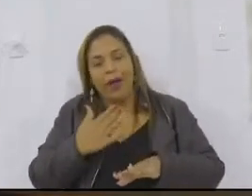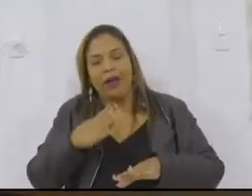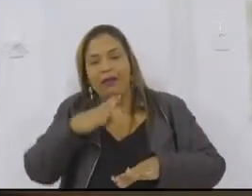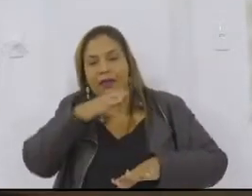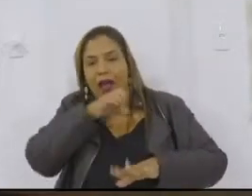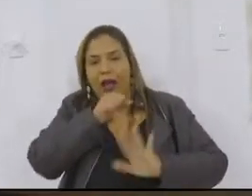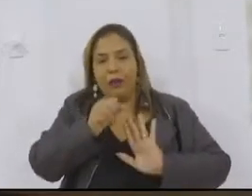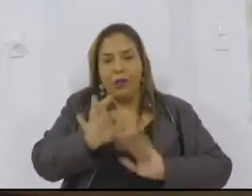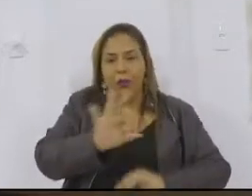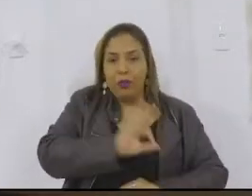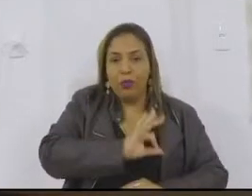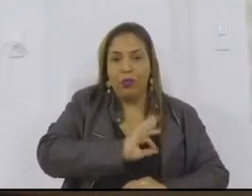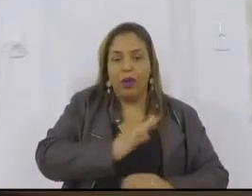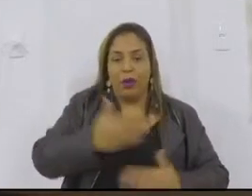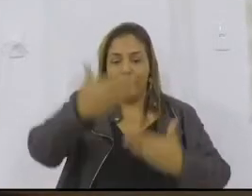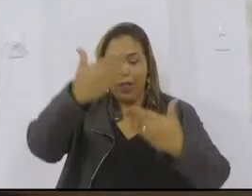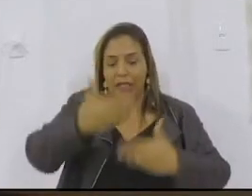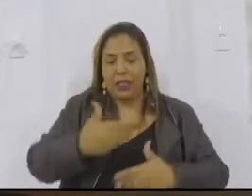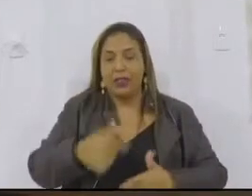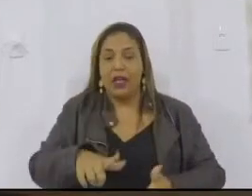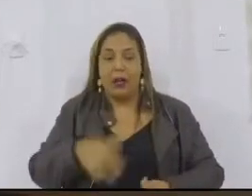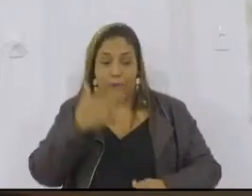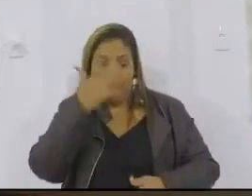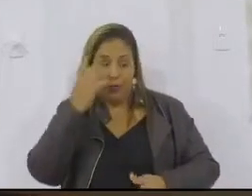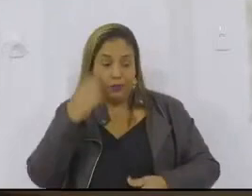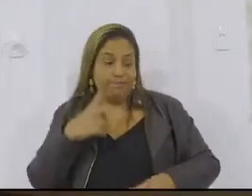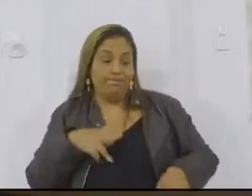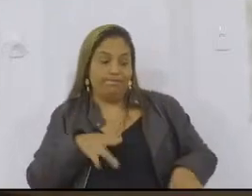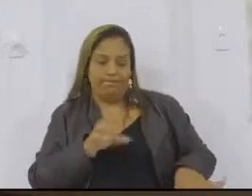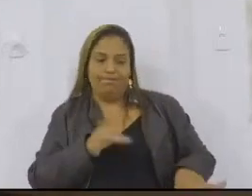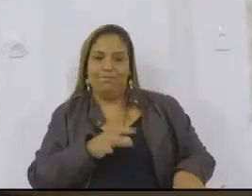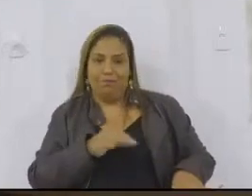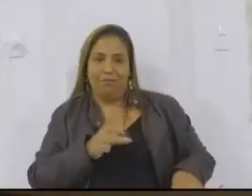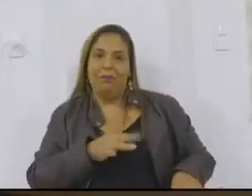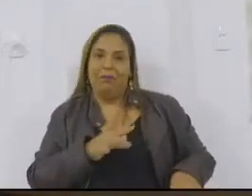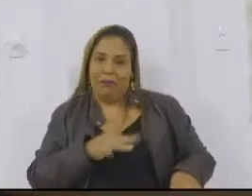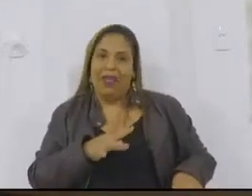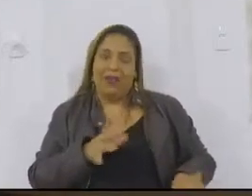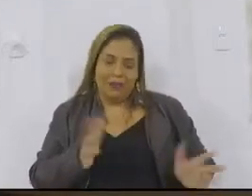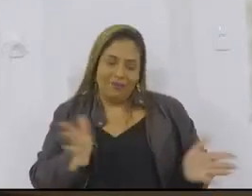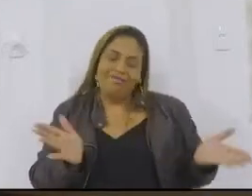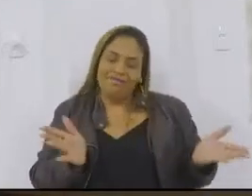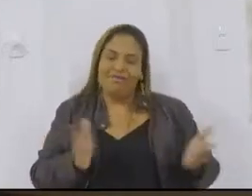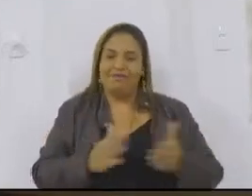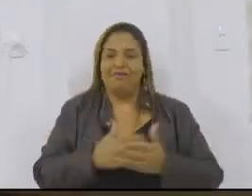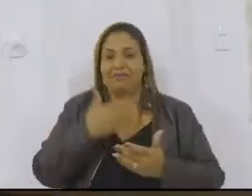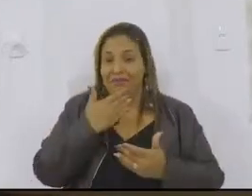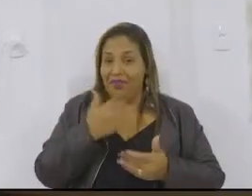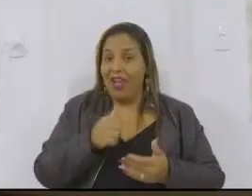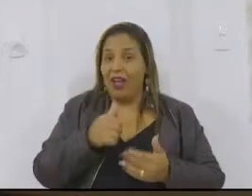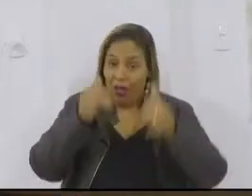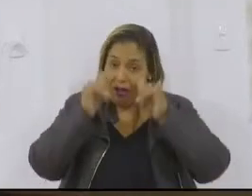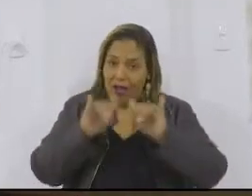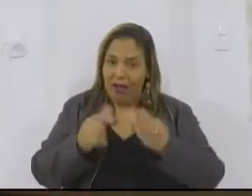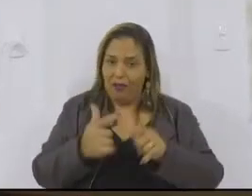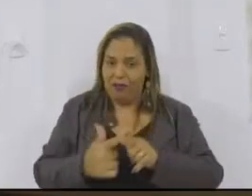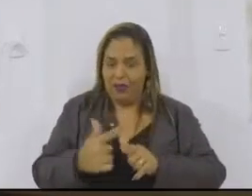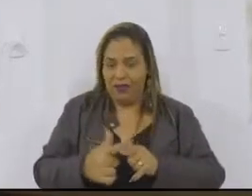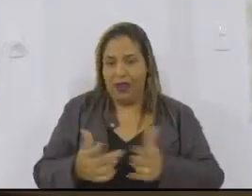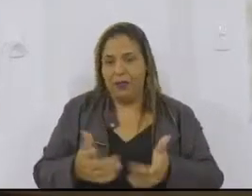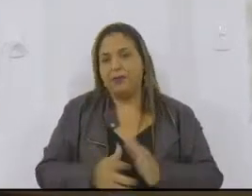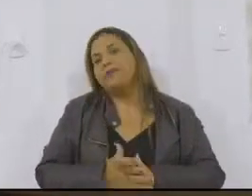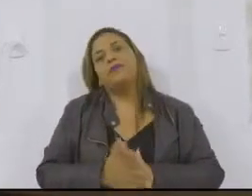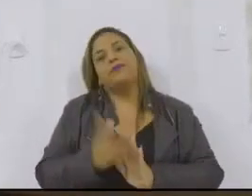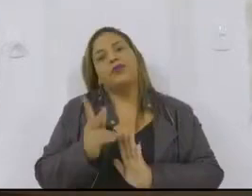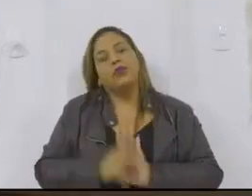visto que a presença de um guarda municipal certamente coibirá a ação dos motoristas infratores. Projeto de lei do